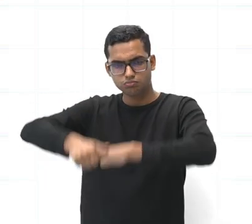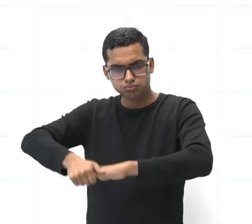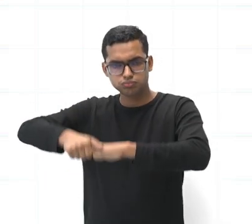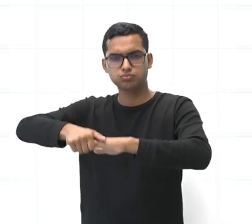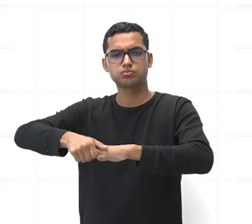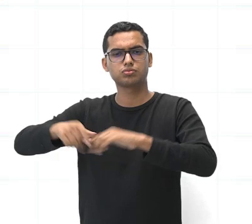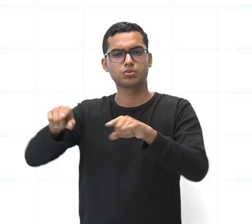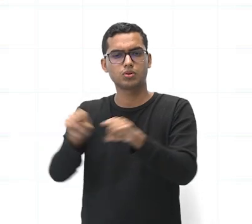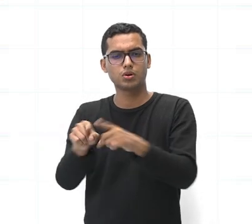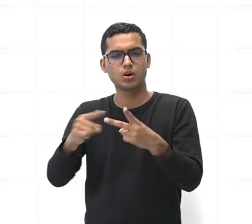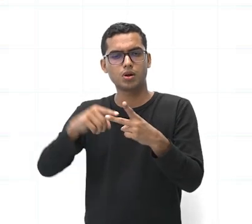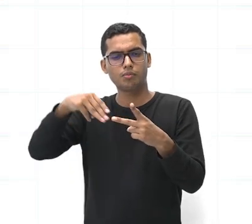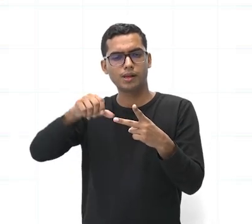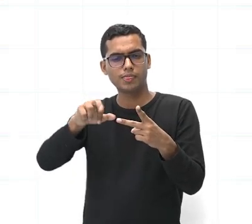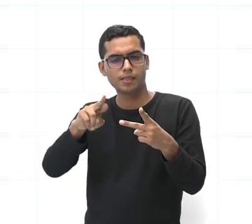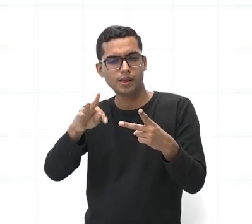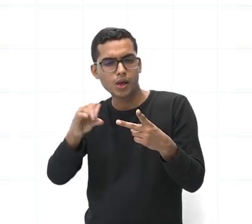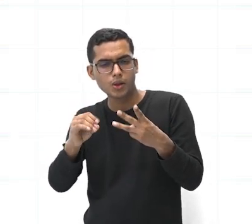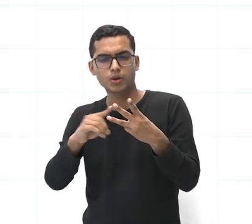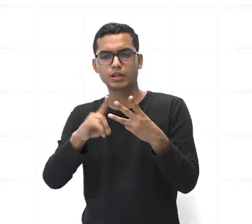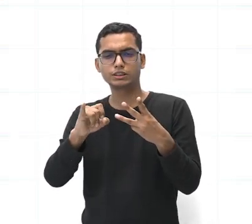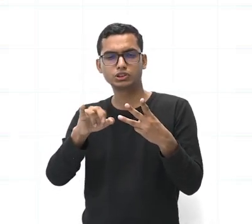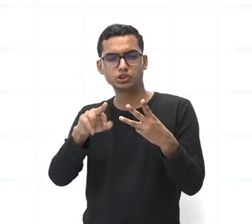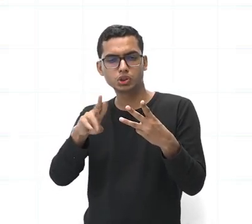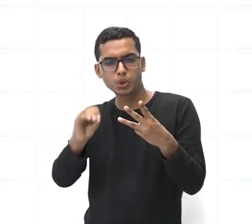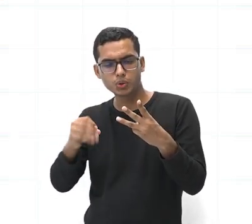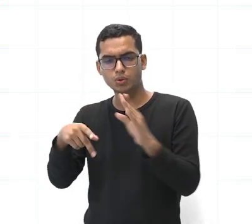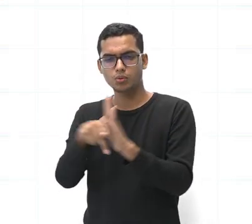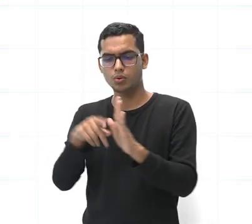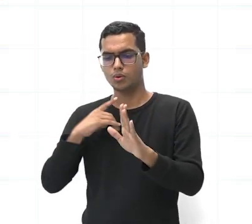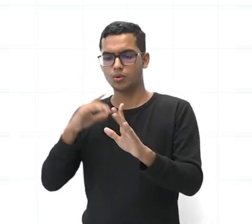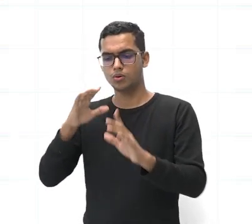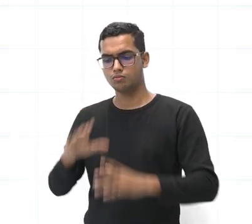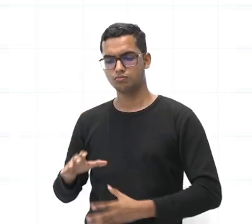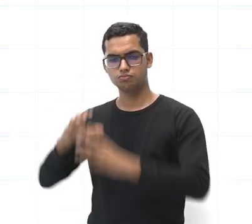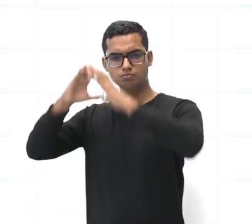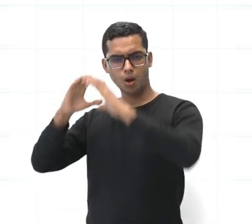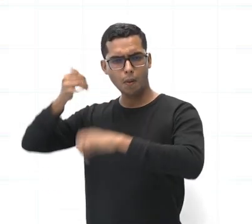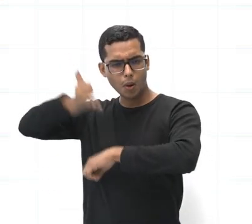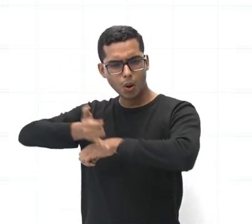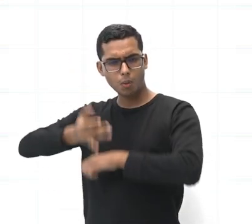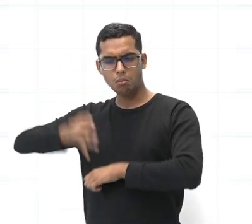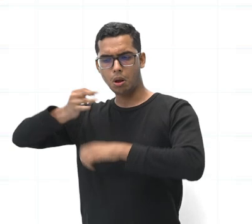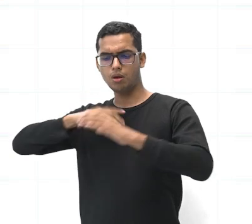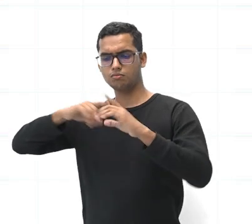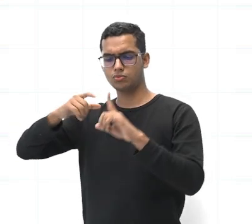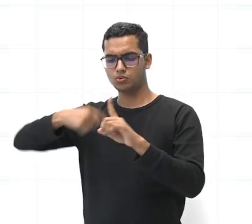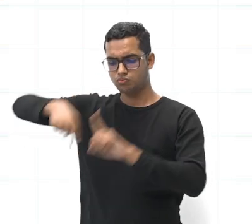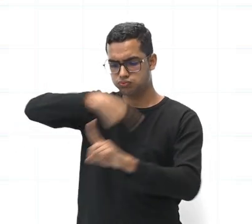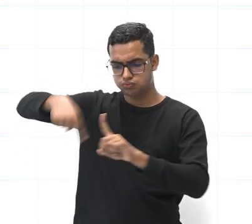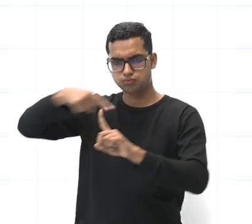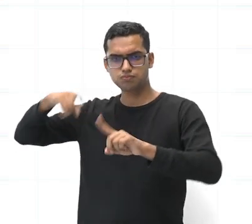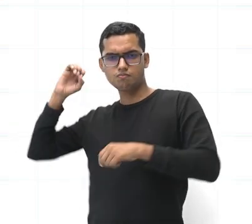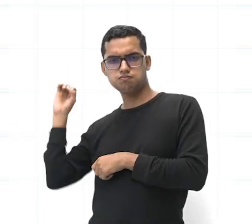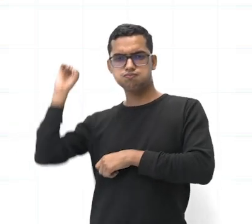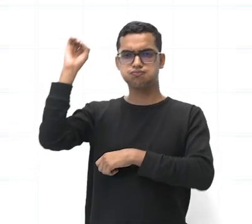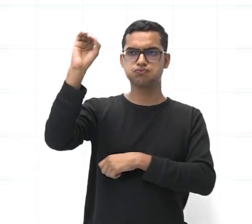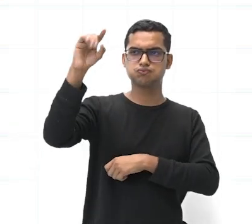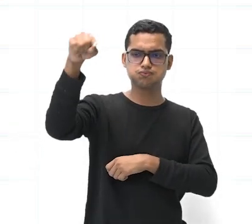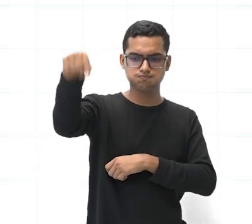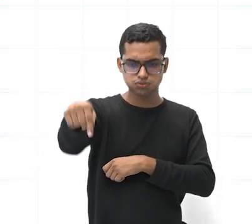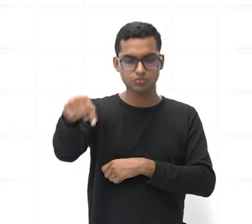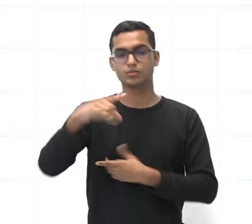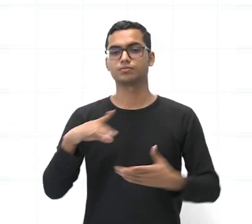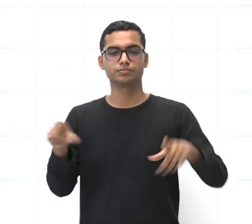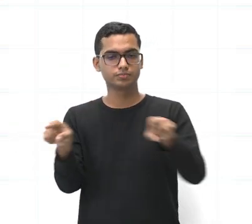e martelo e o arremesso de peso, ok? As áreas dos saltos também vão ser ali reservadas, o salto com